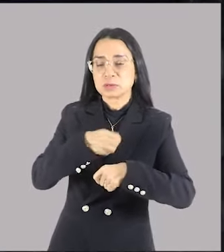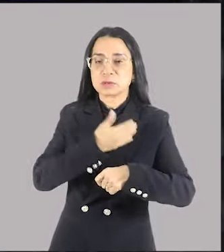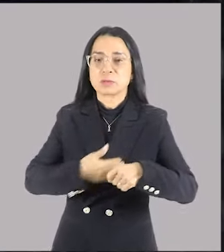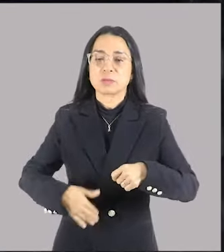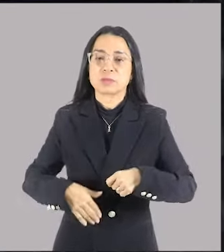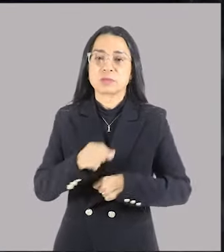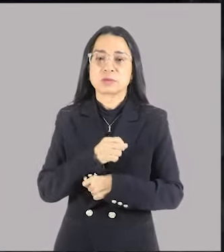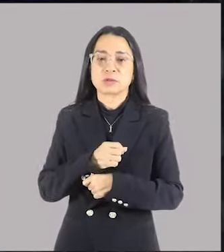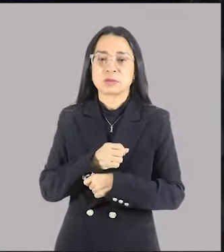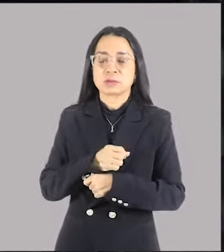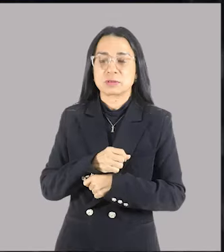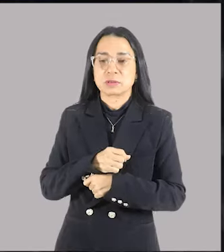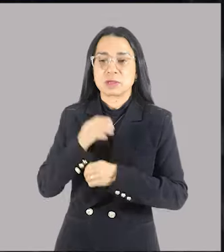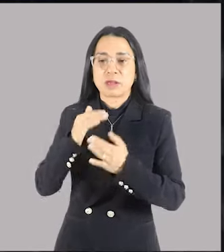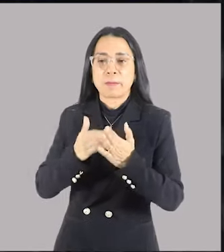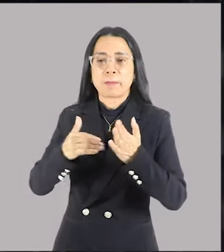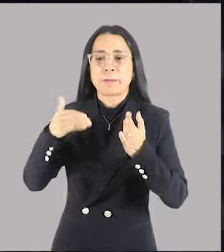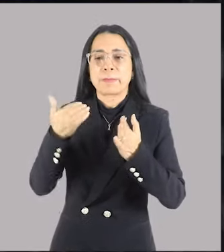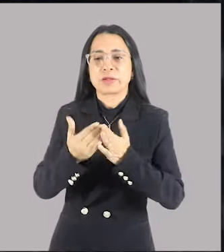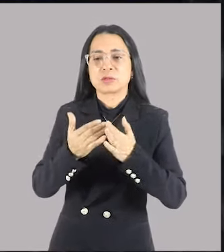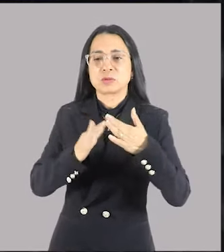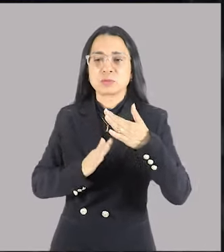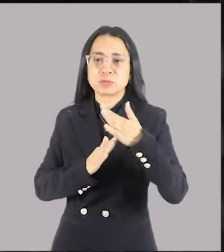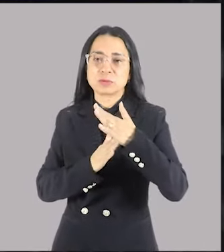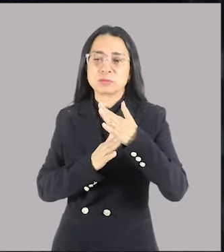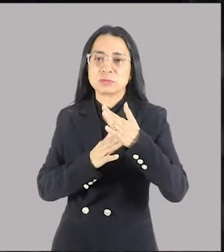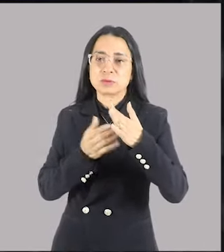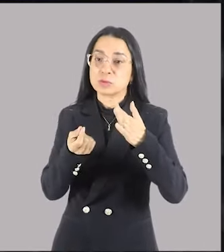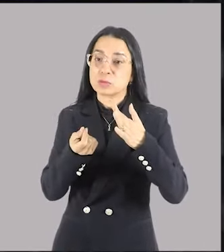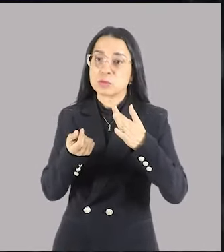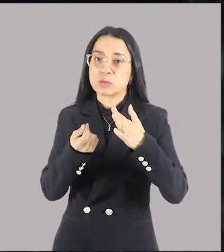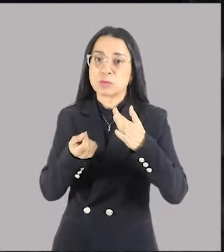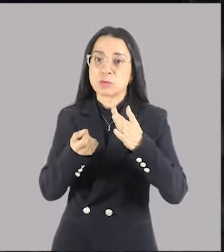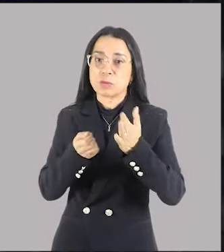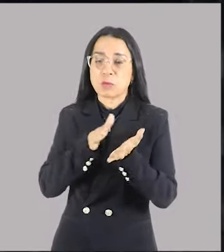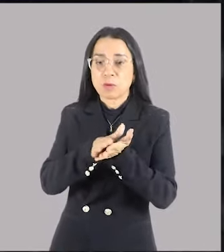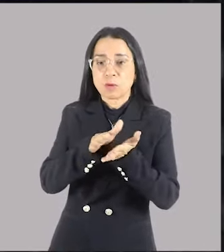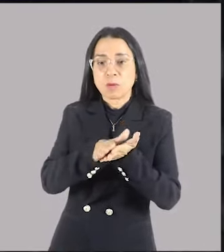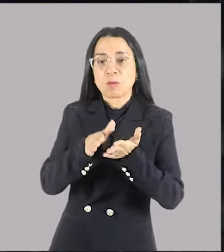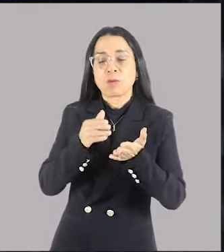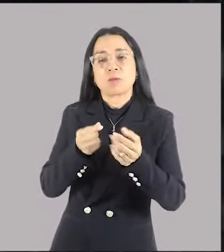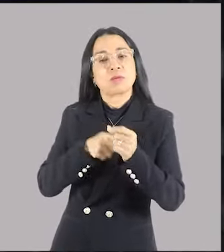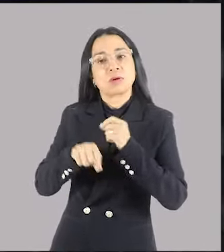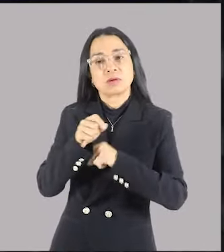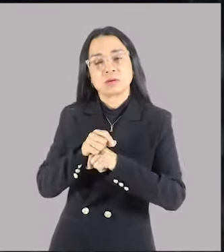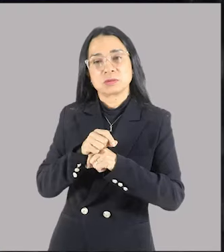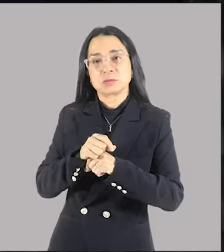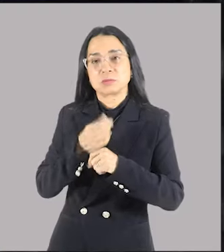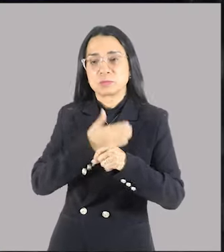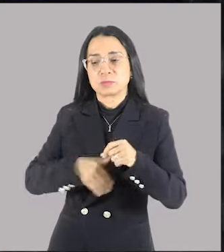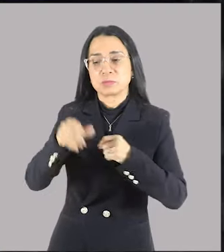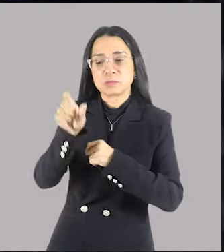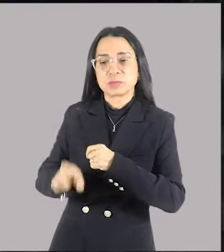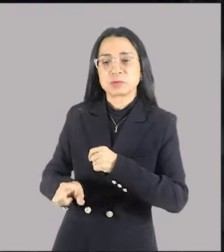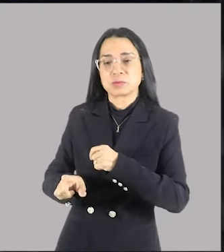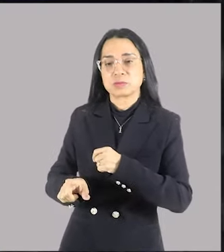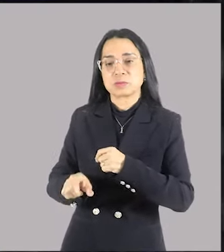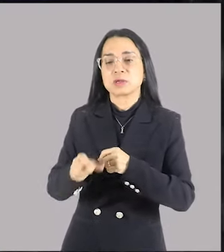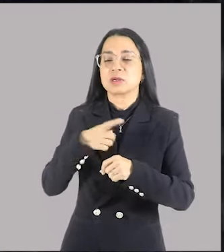seja quando se passou ali dos limites com gastos para servidores estab cidos na lei de